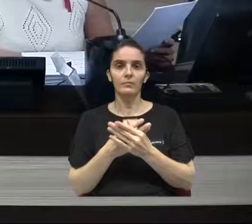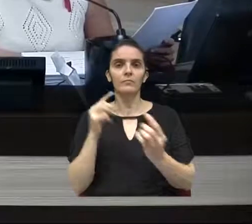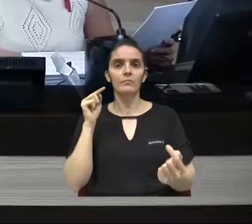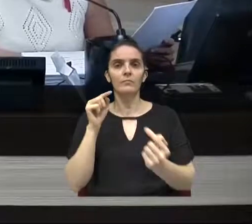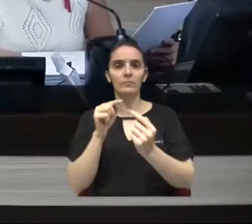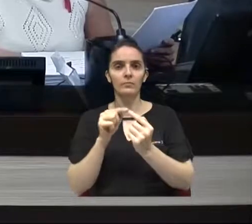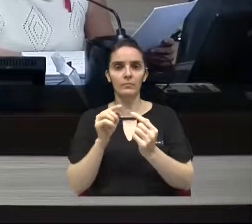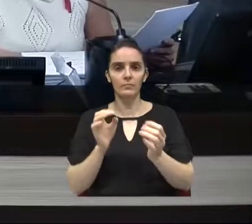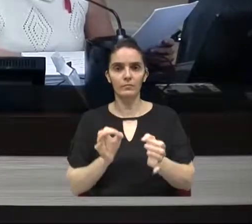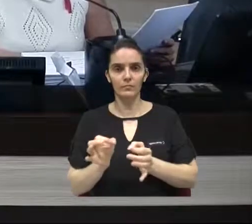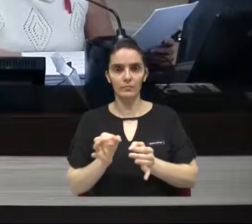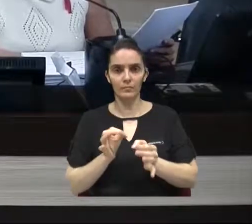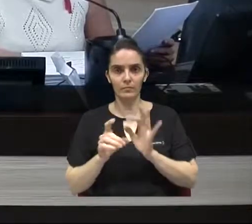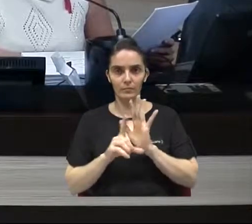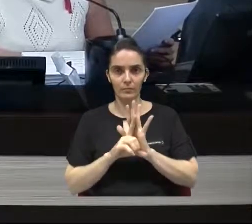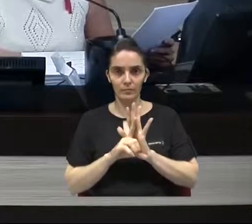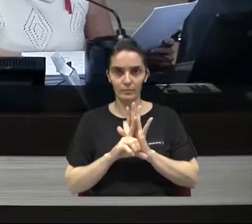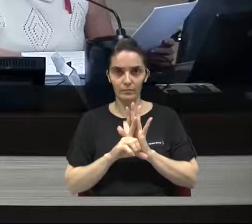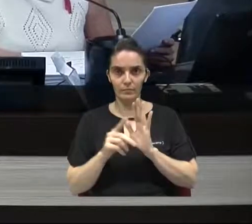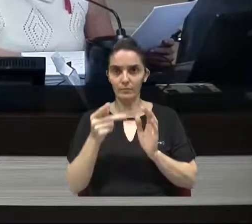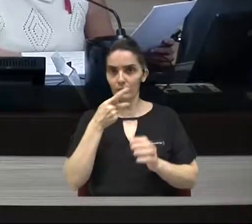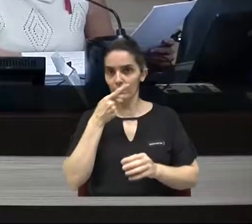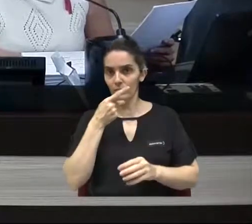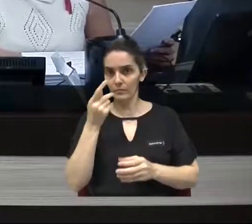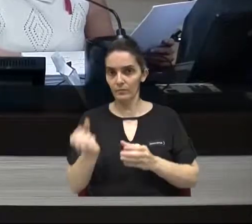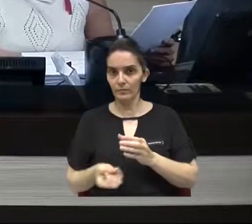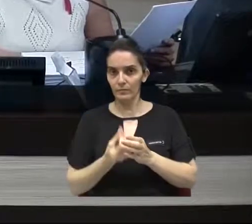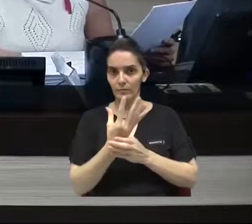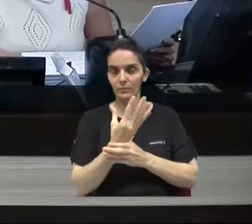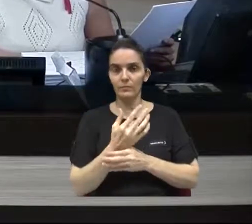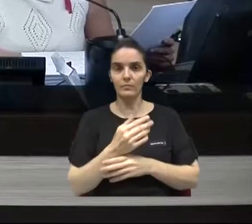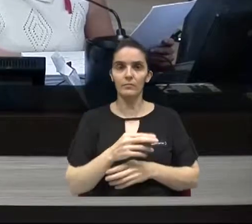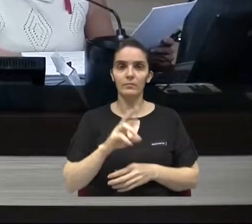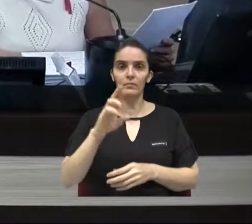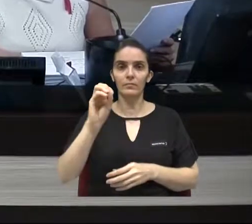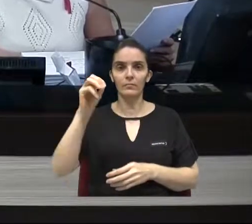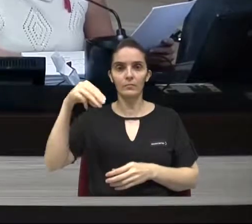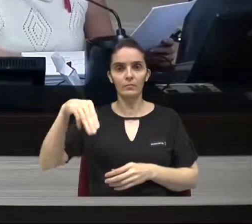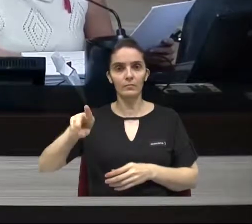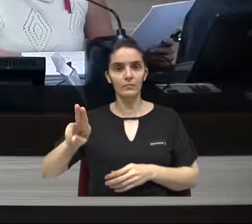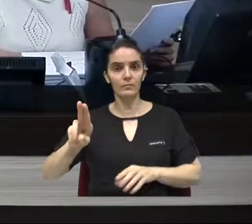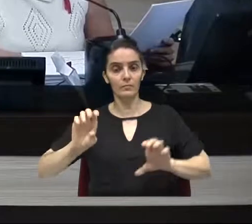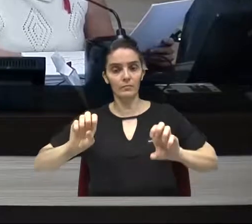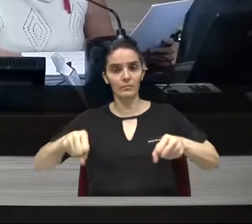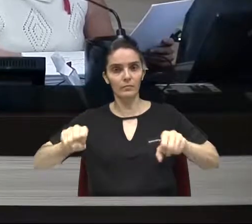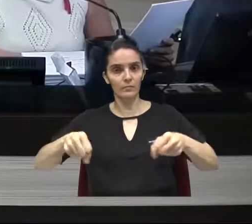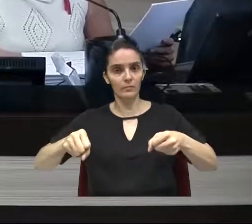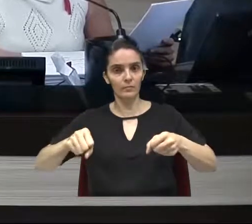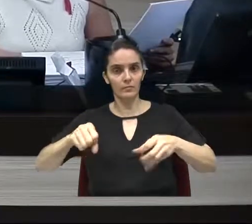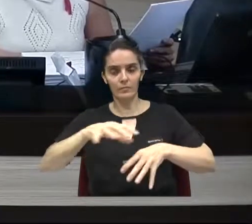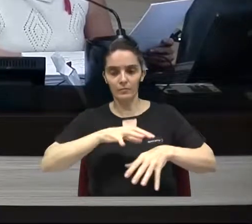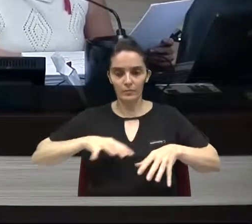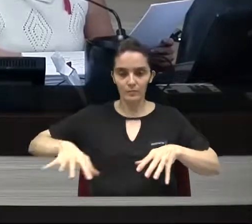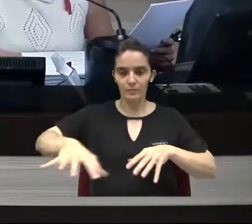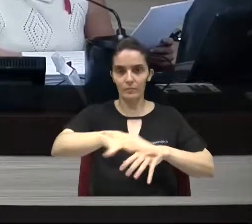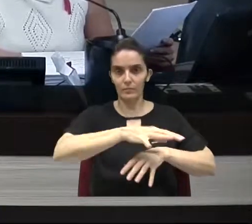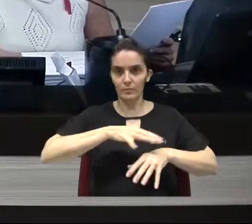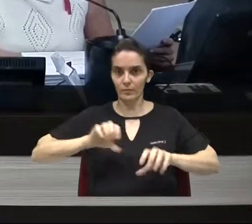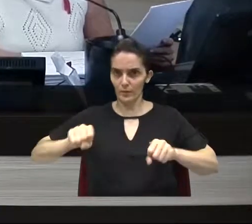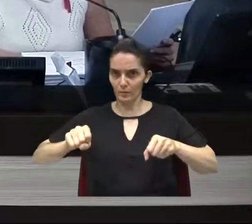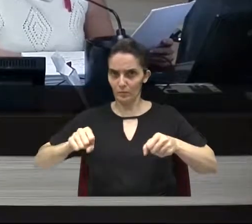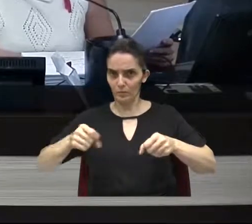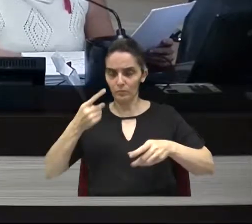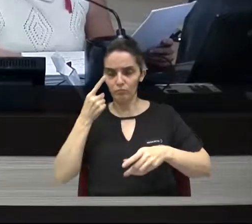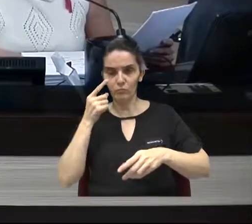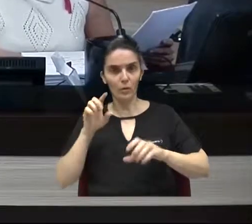objetivo de encaminhar projeto de lei que dispõe sobre a criação da ROMU Motos, Ronda Ostensiva Municipal